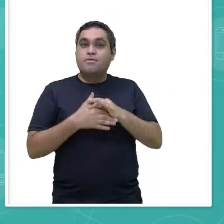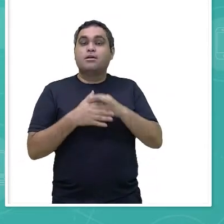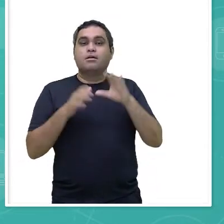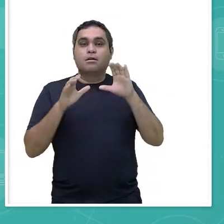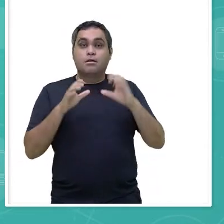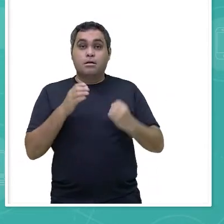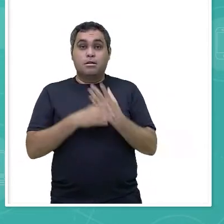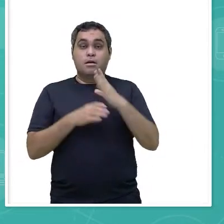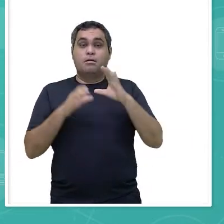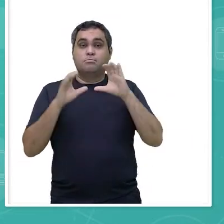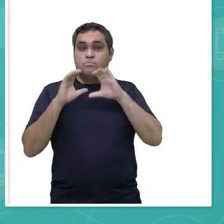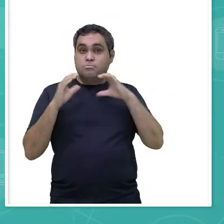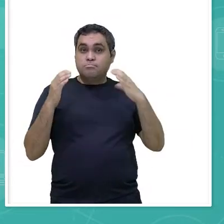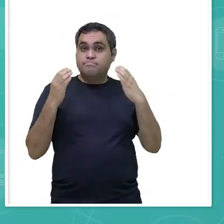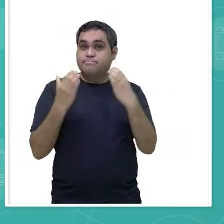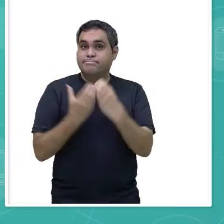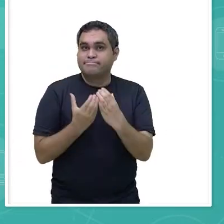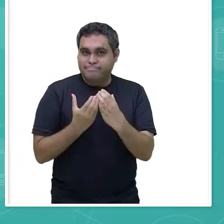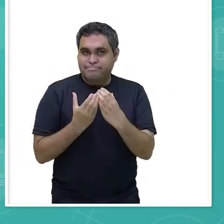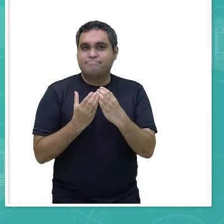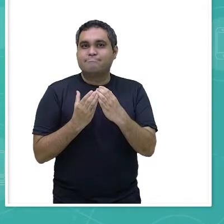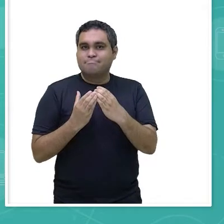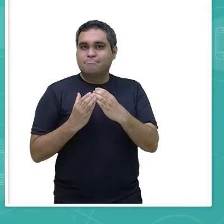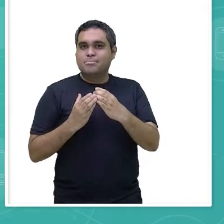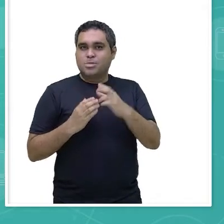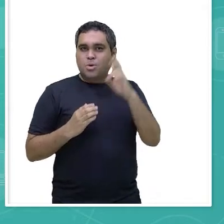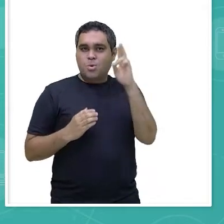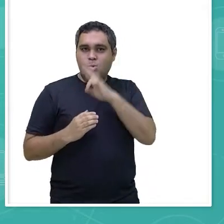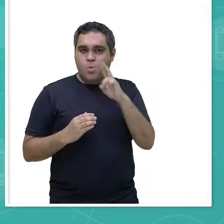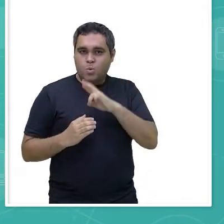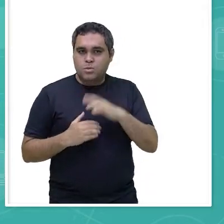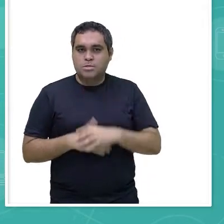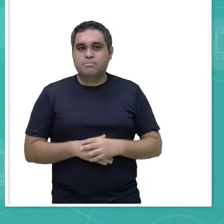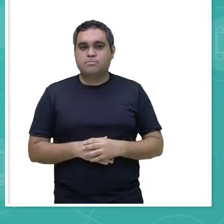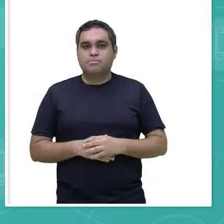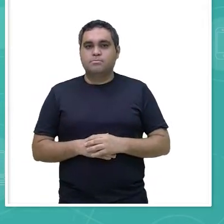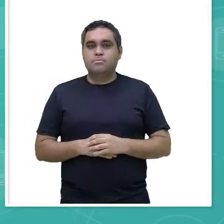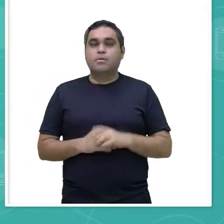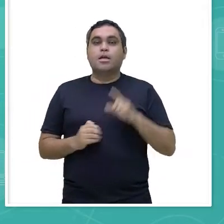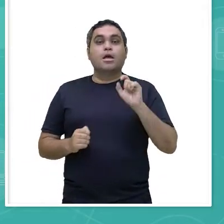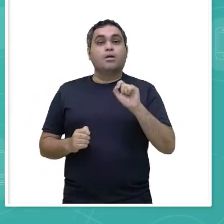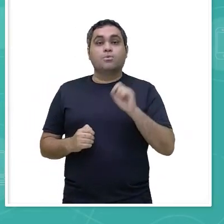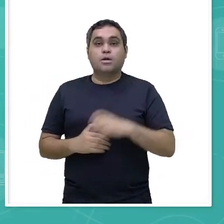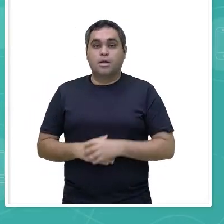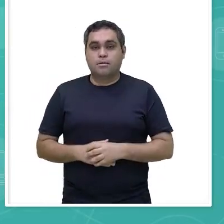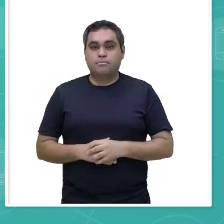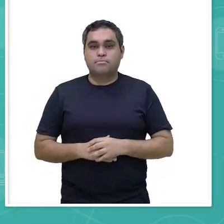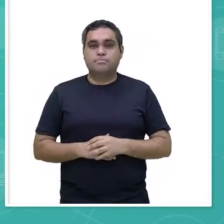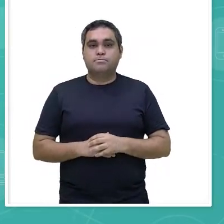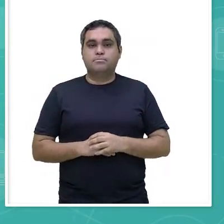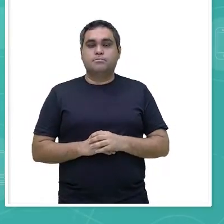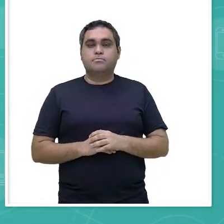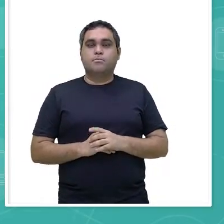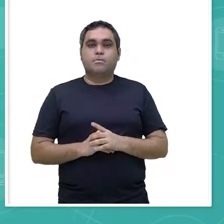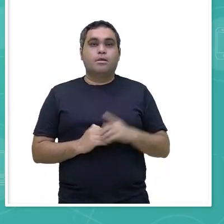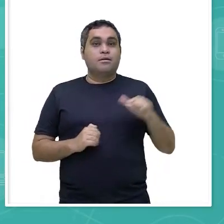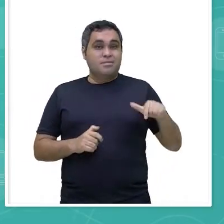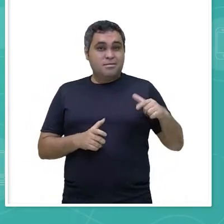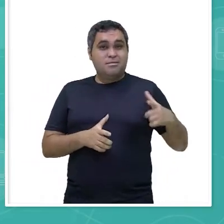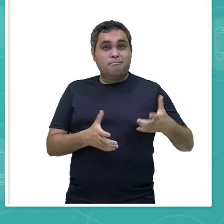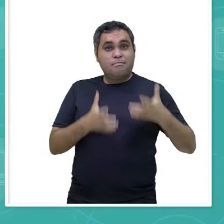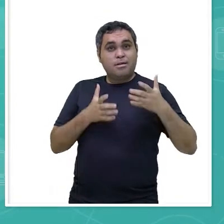russo. Ele vai criar a Duma, que era justamente, como vocês lembram, uma das reivindicações, que era justamente para